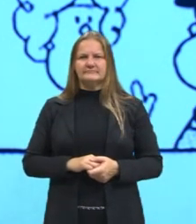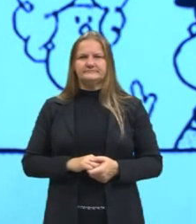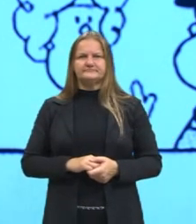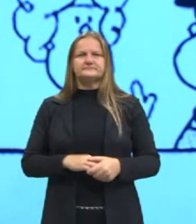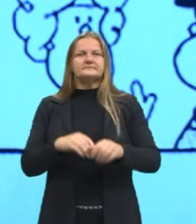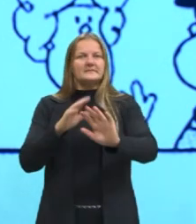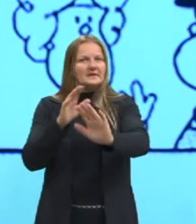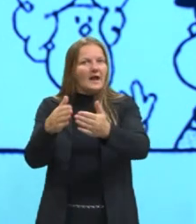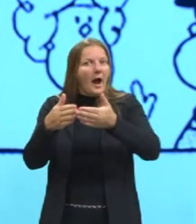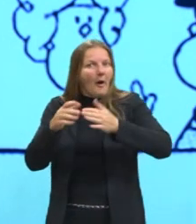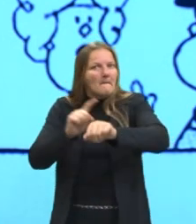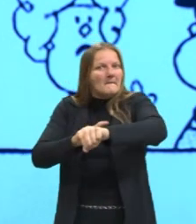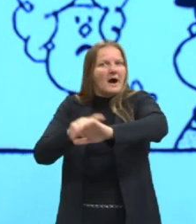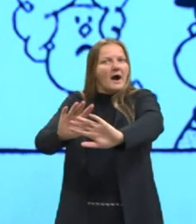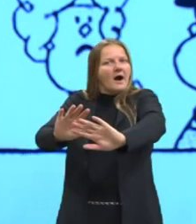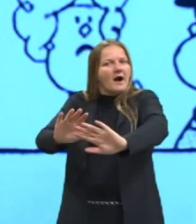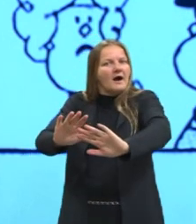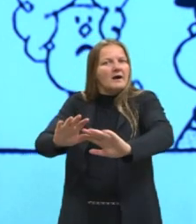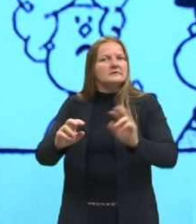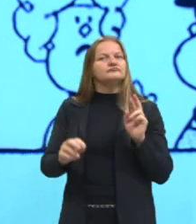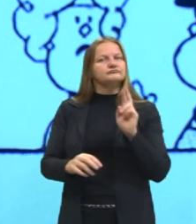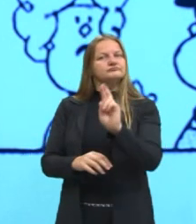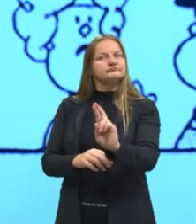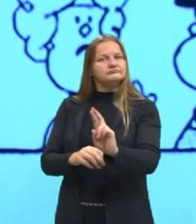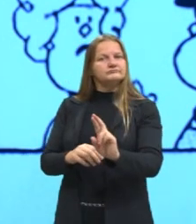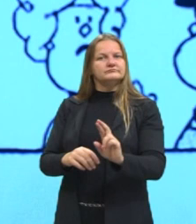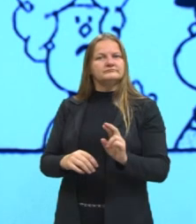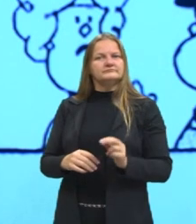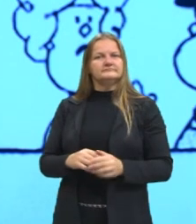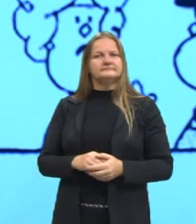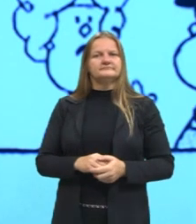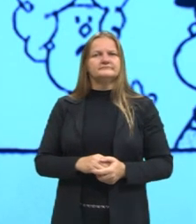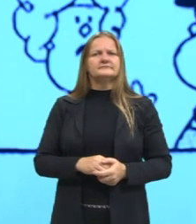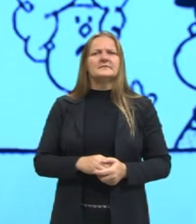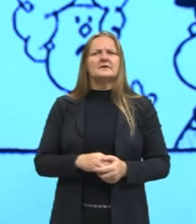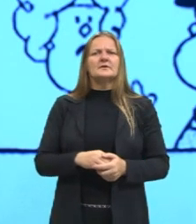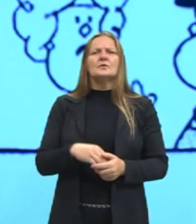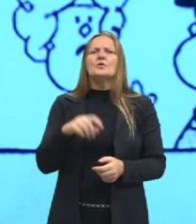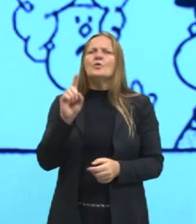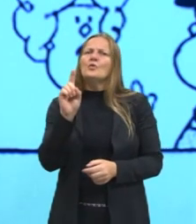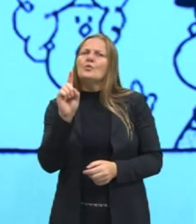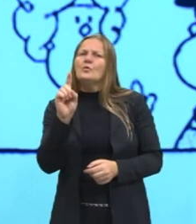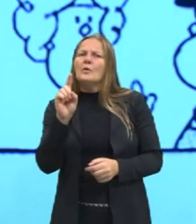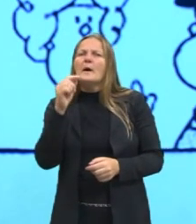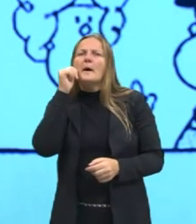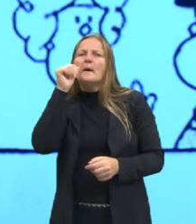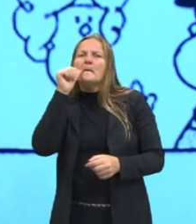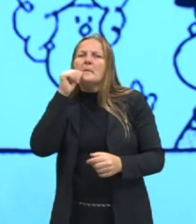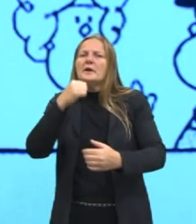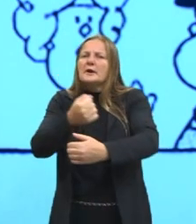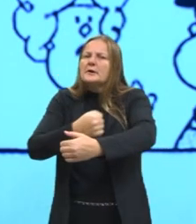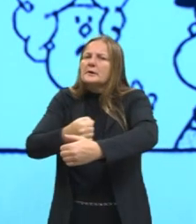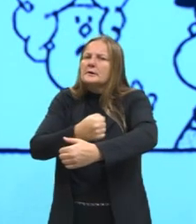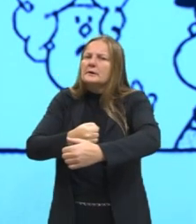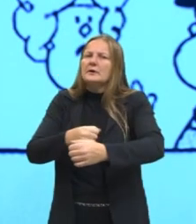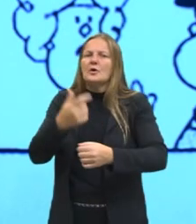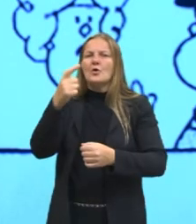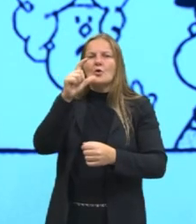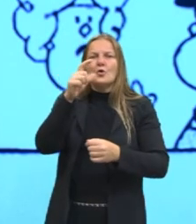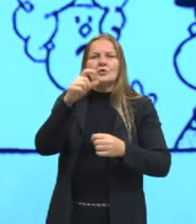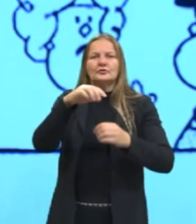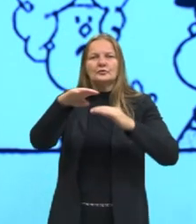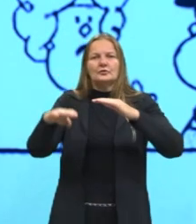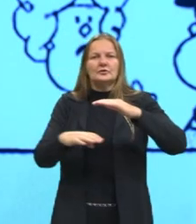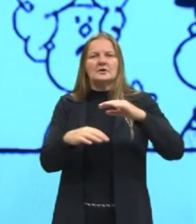moment to Suzana responde susanita nó una coisa então ela morrer e se E outra